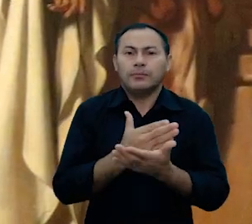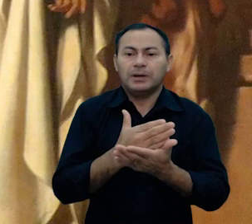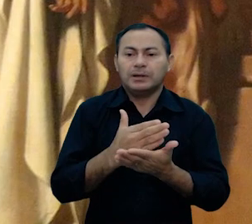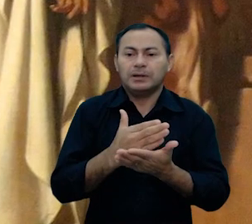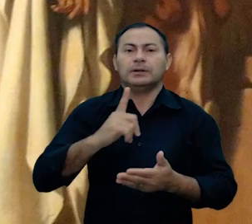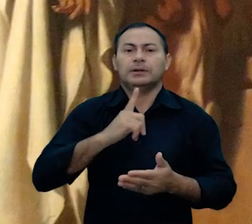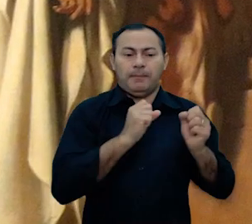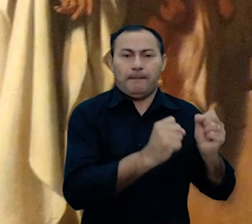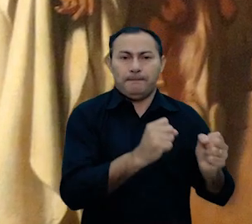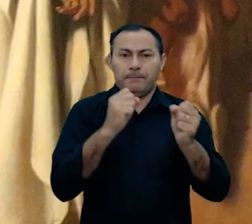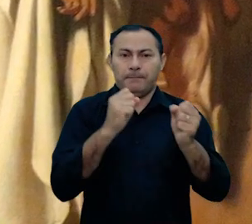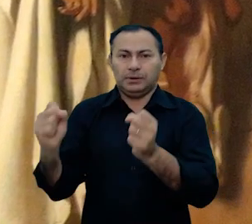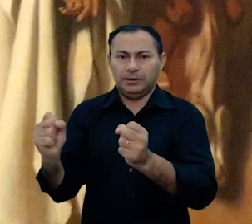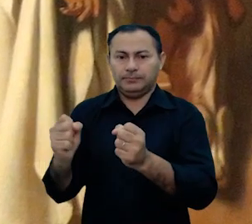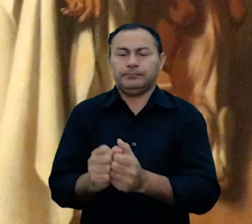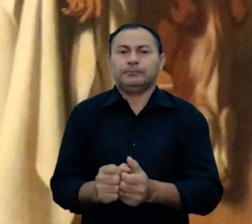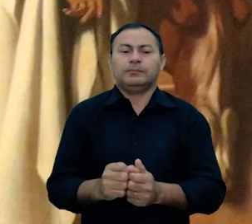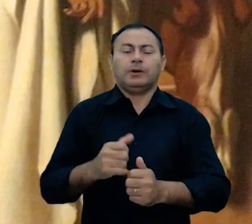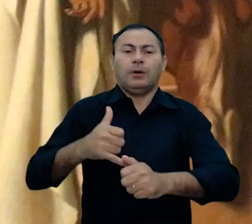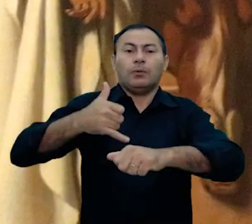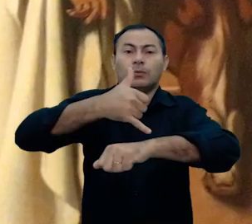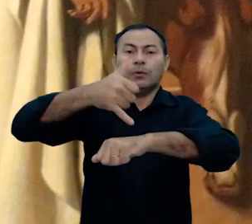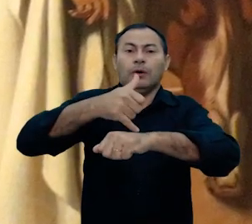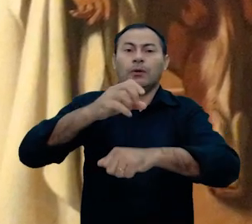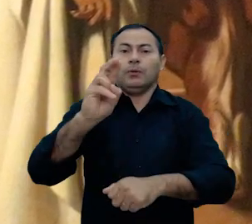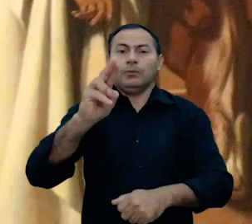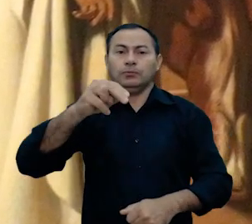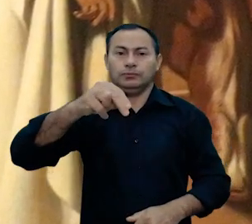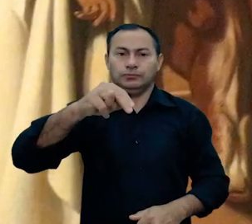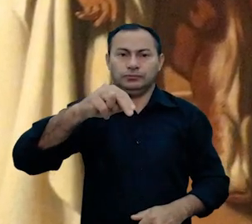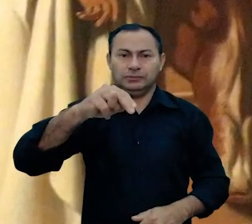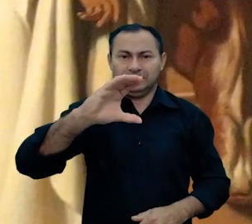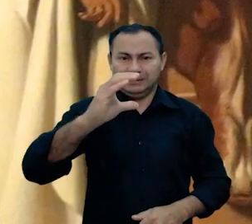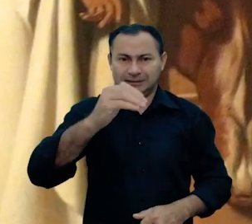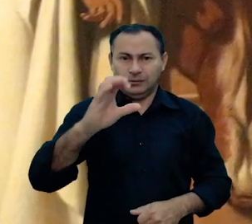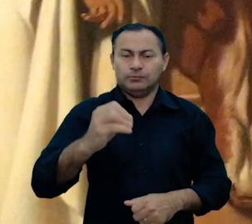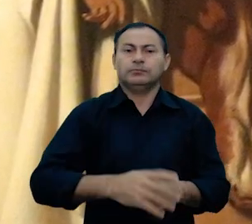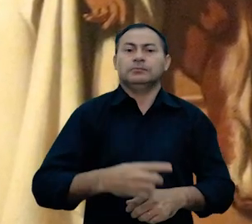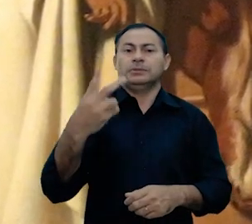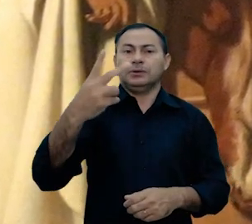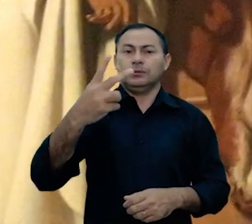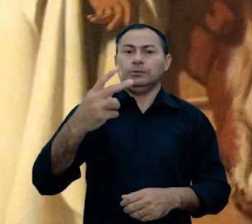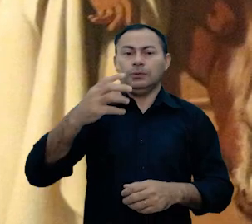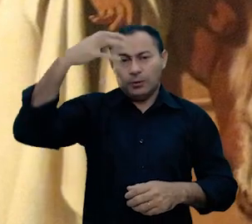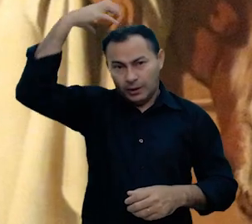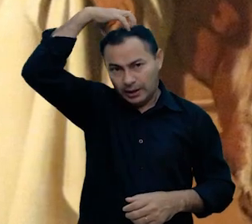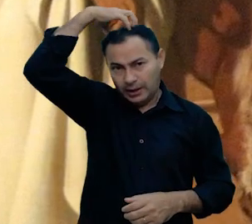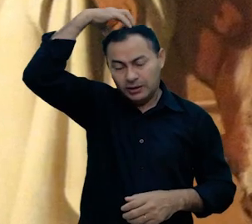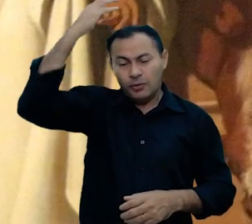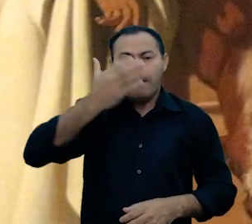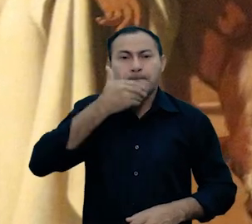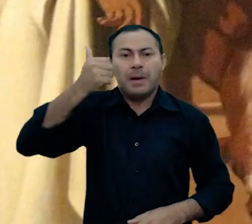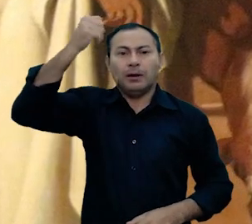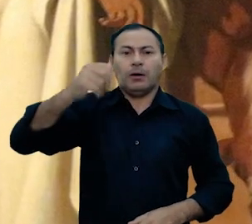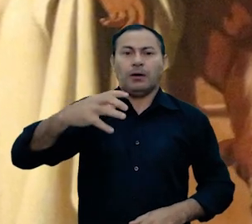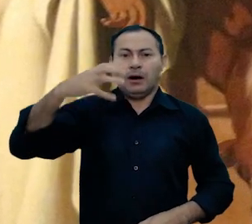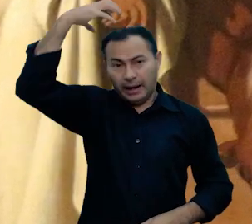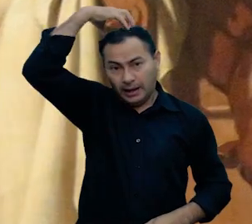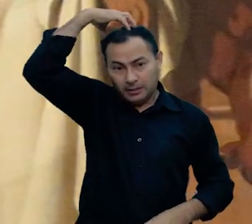passou a ter poder. Foi unção. Foi assim a unção do segundo rei, e o melhor rei que Israel já